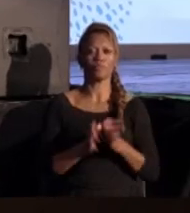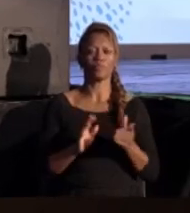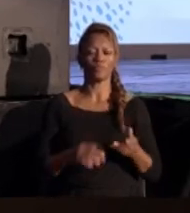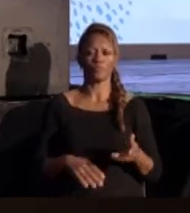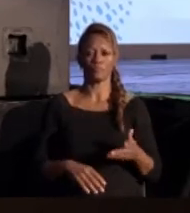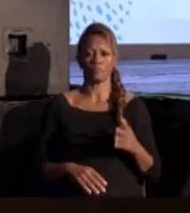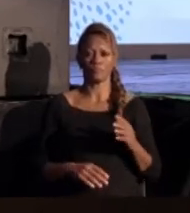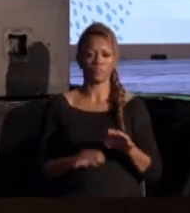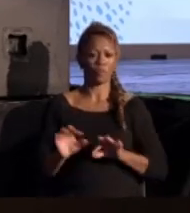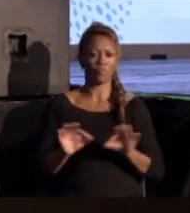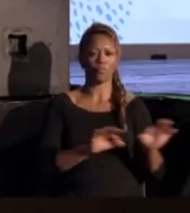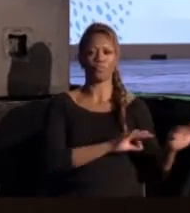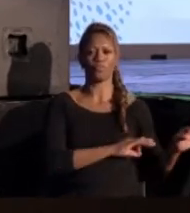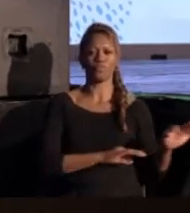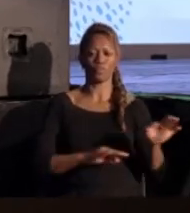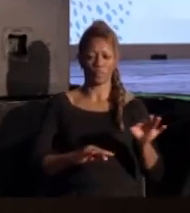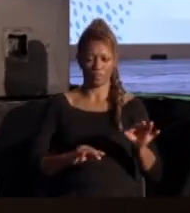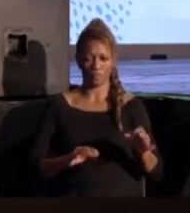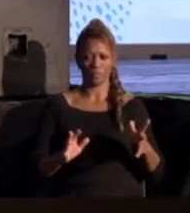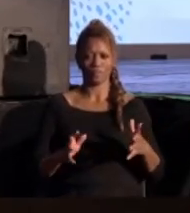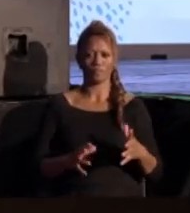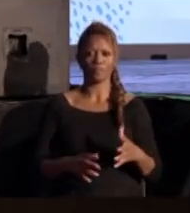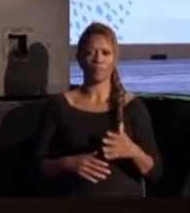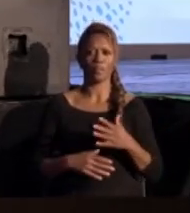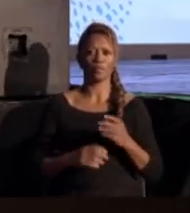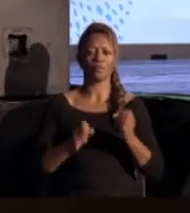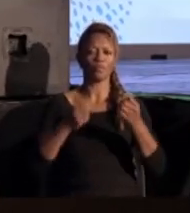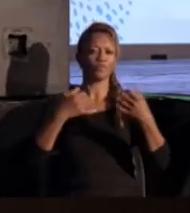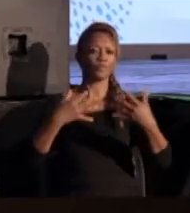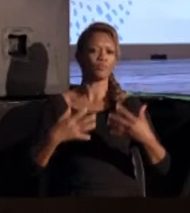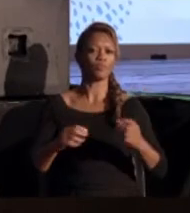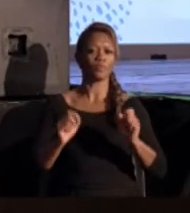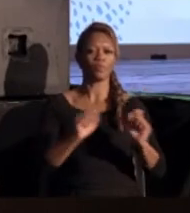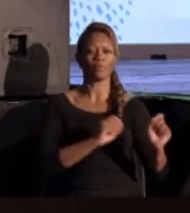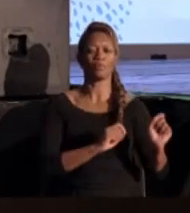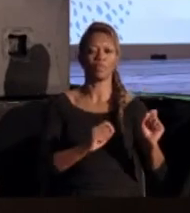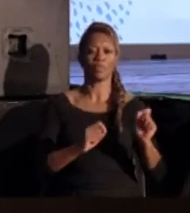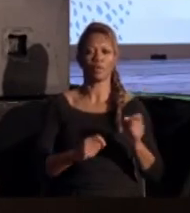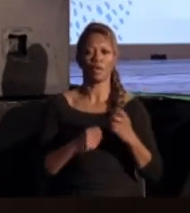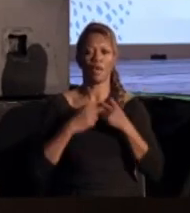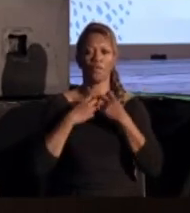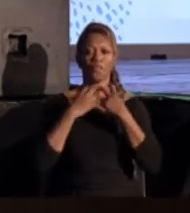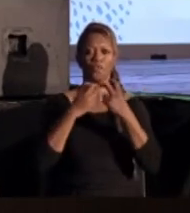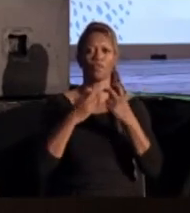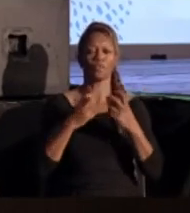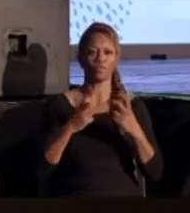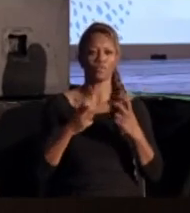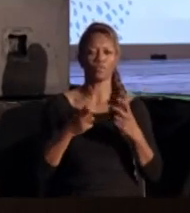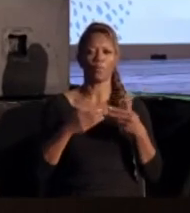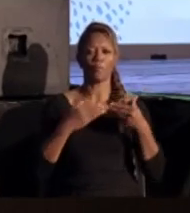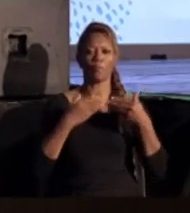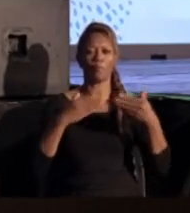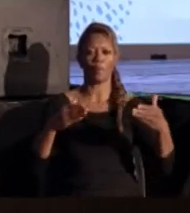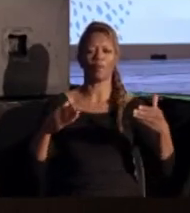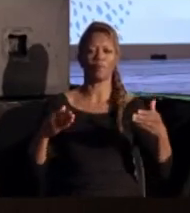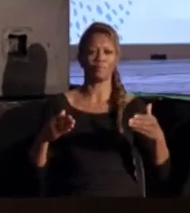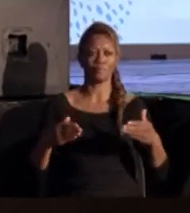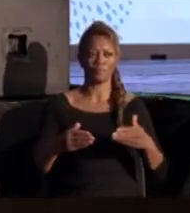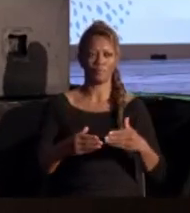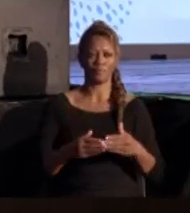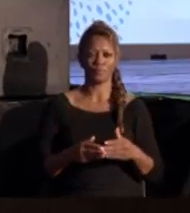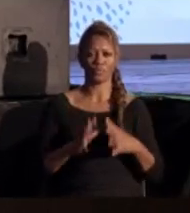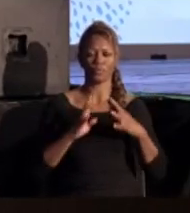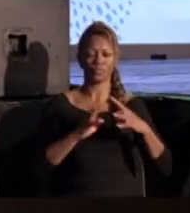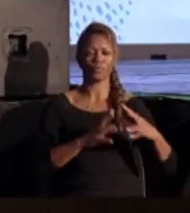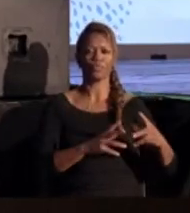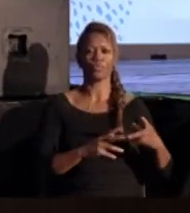além das estruturas físicas que delimitam e limitam, a boca funciona como um portal. Faz parte de um